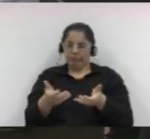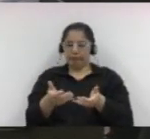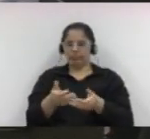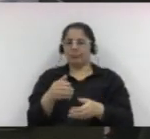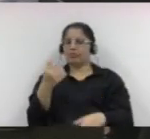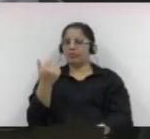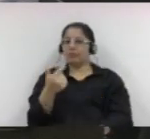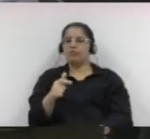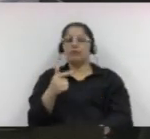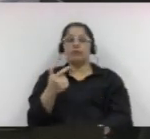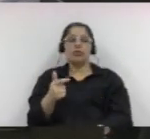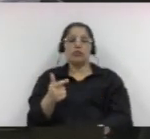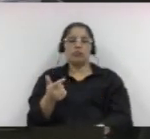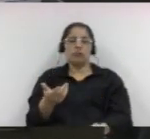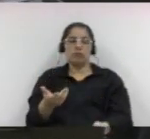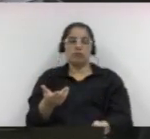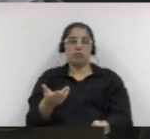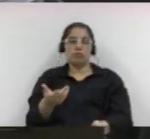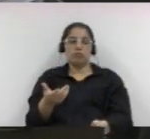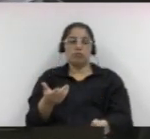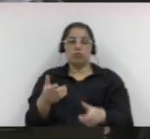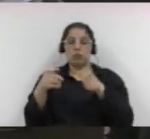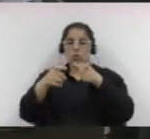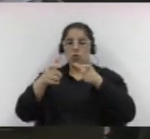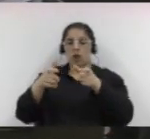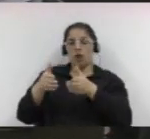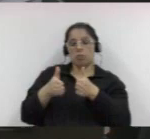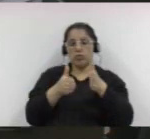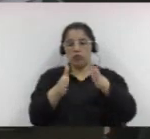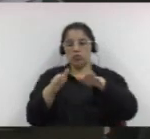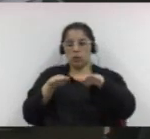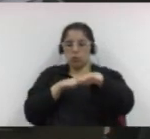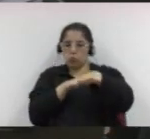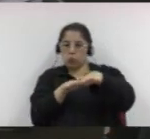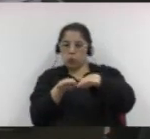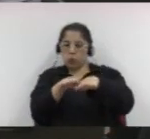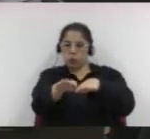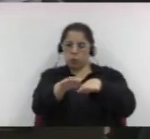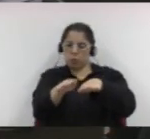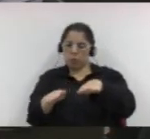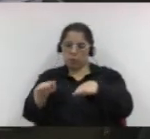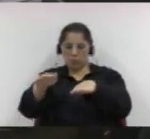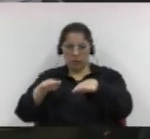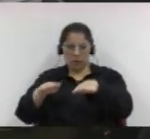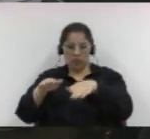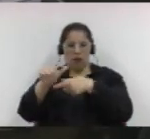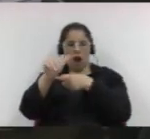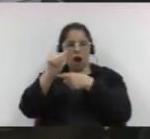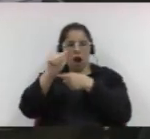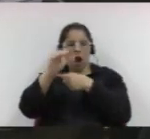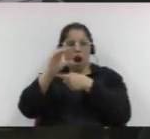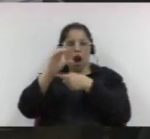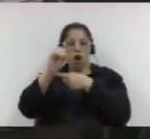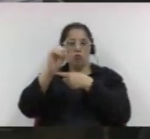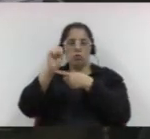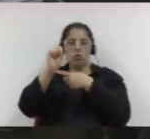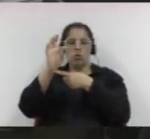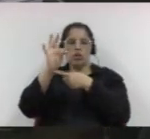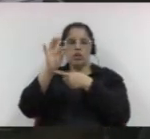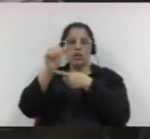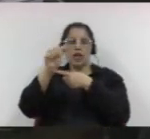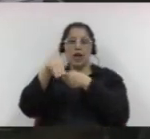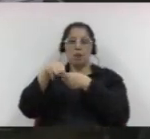não tem acostamento, na onde tem asfalto, não tem guarita da